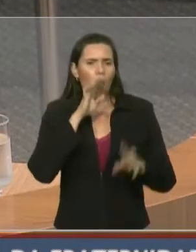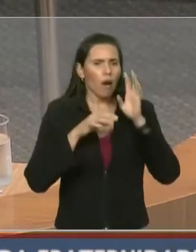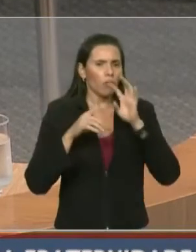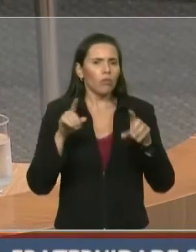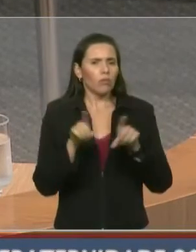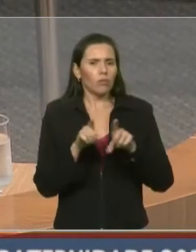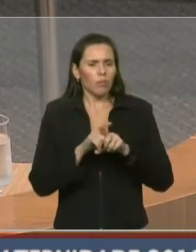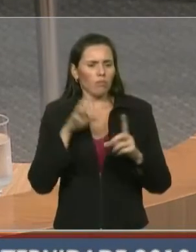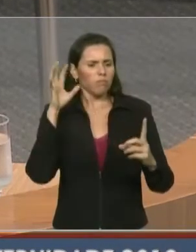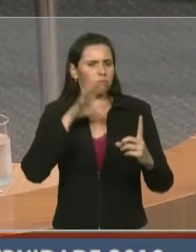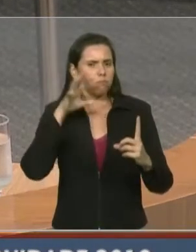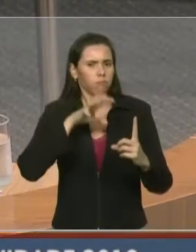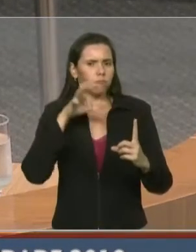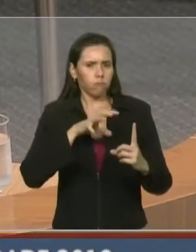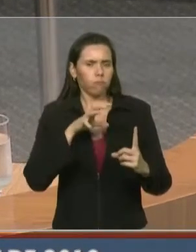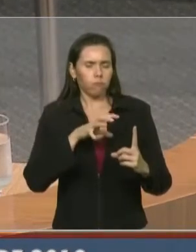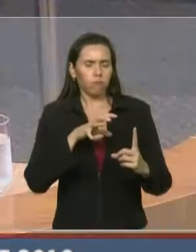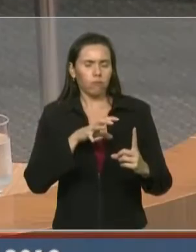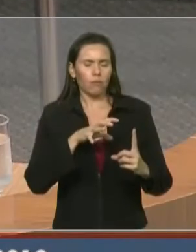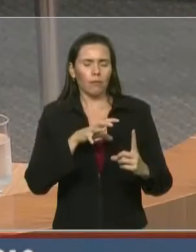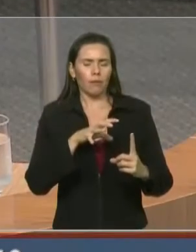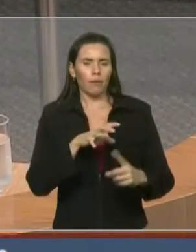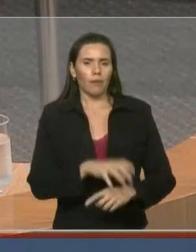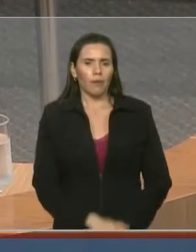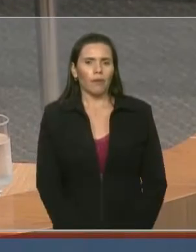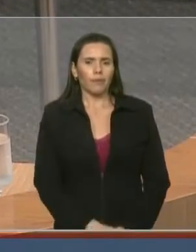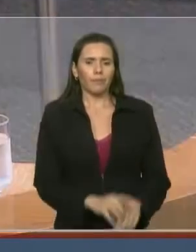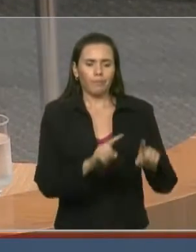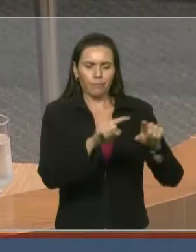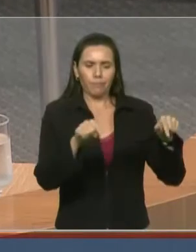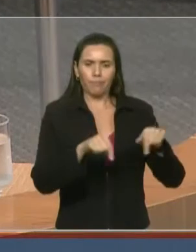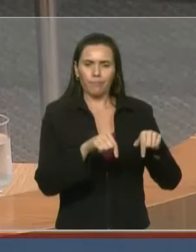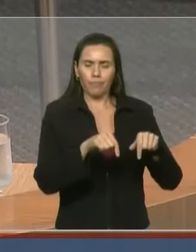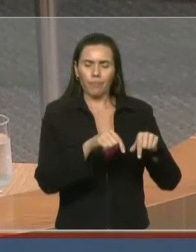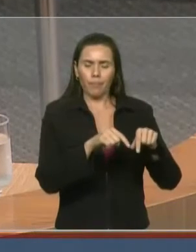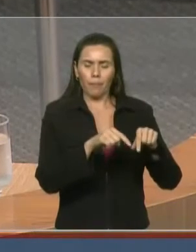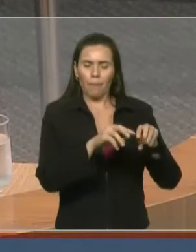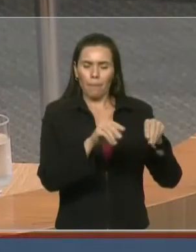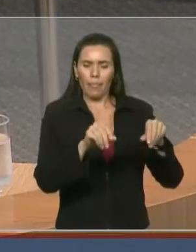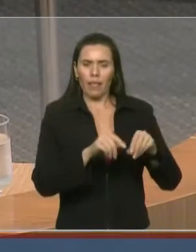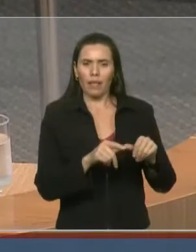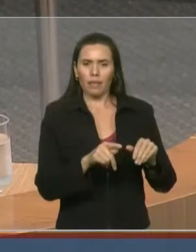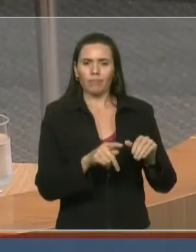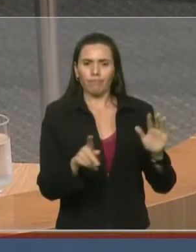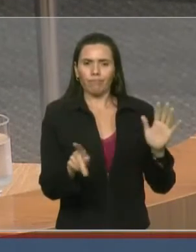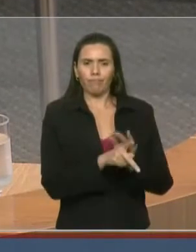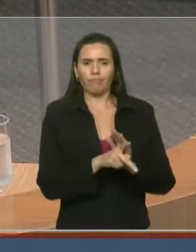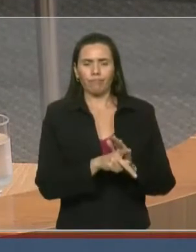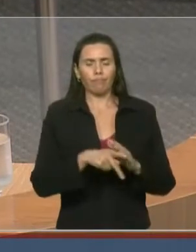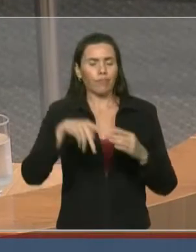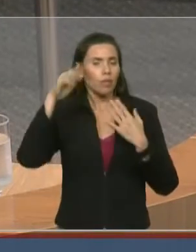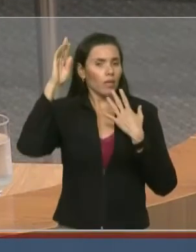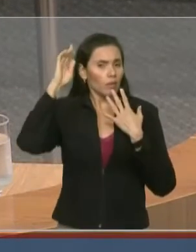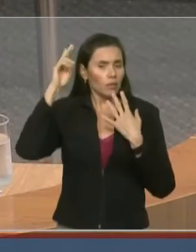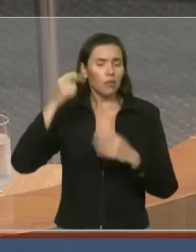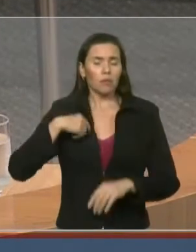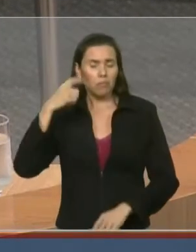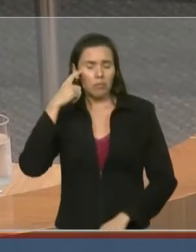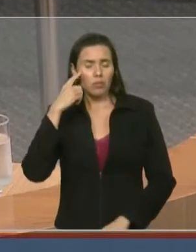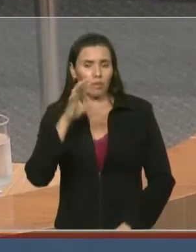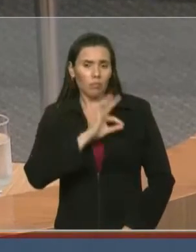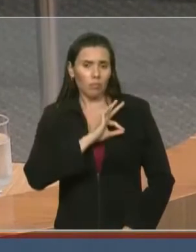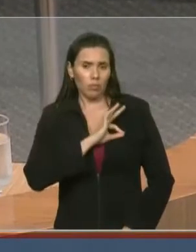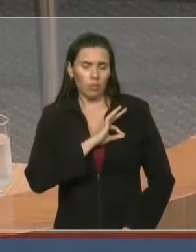Estado do Maranhão a manter, nesse momento, 2 unidades do Batalhão de Polícia Ambiental, junto com as equipes